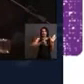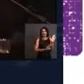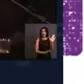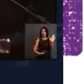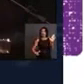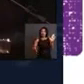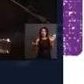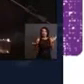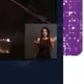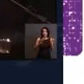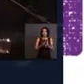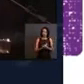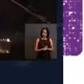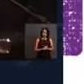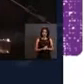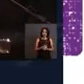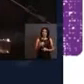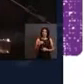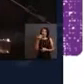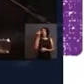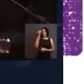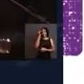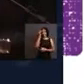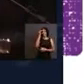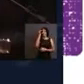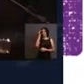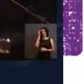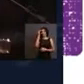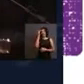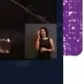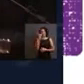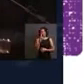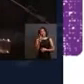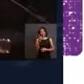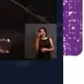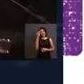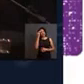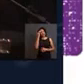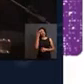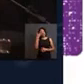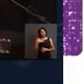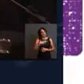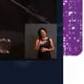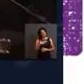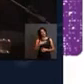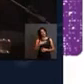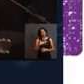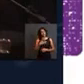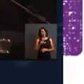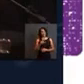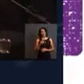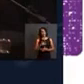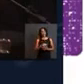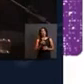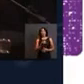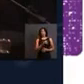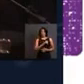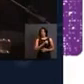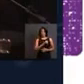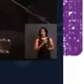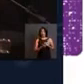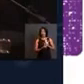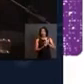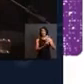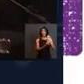criança. Eu entendo, e aí não é apenas um entendimento meu, os números